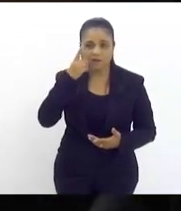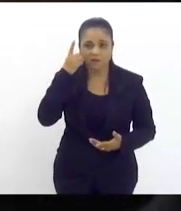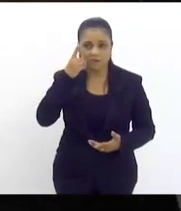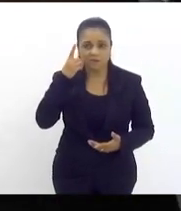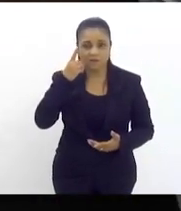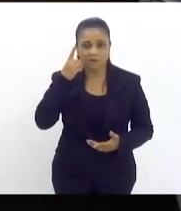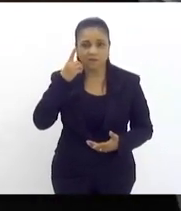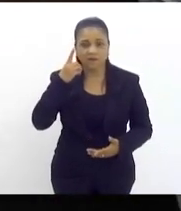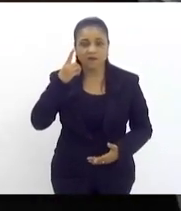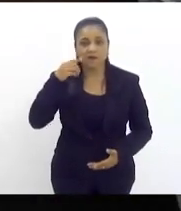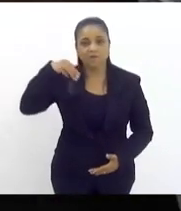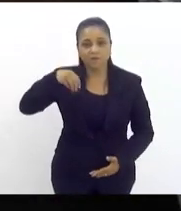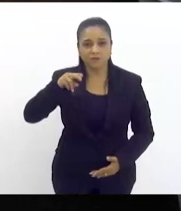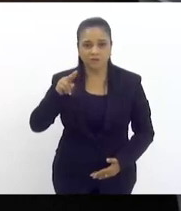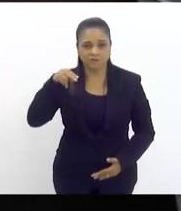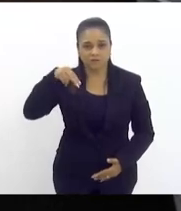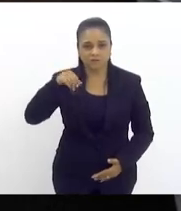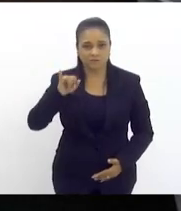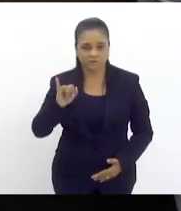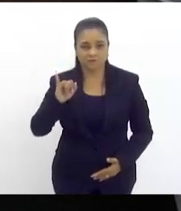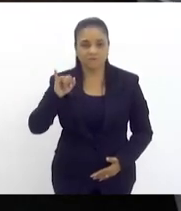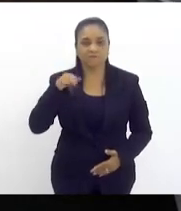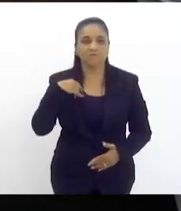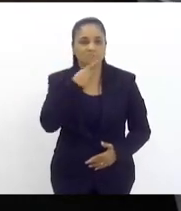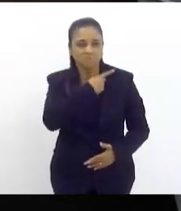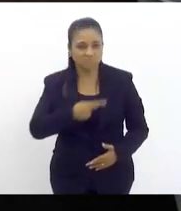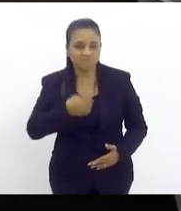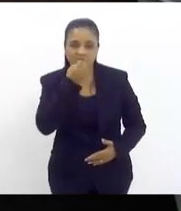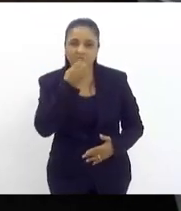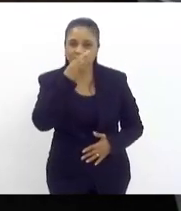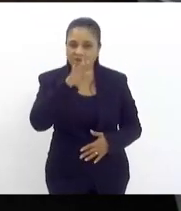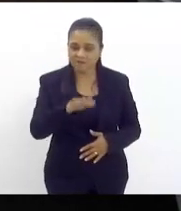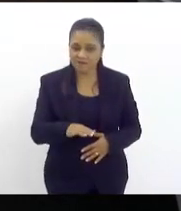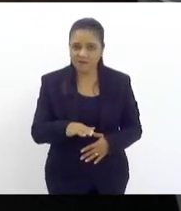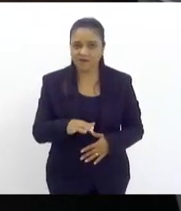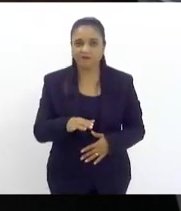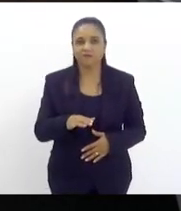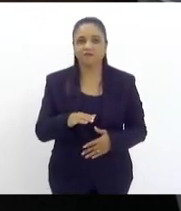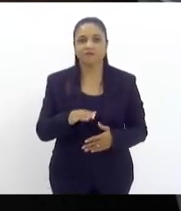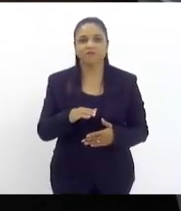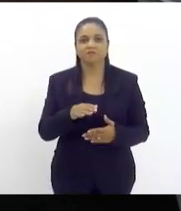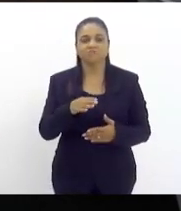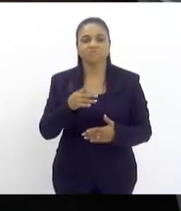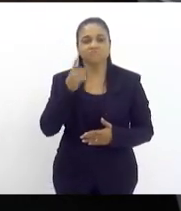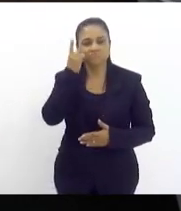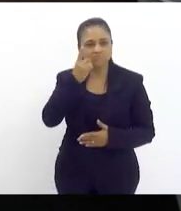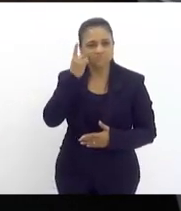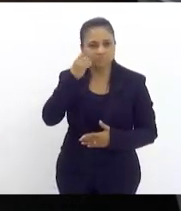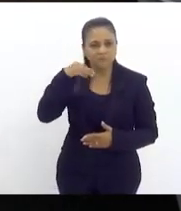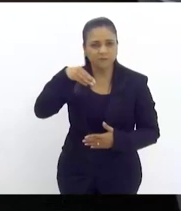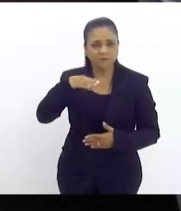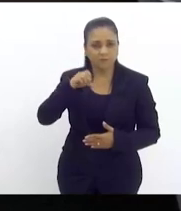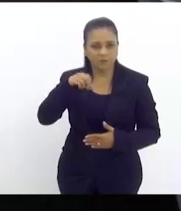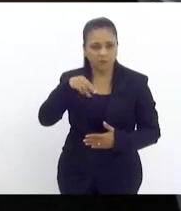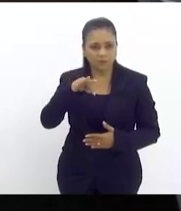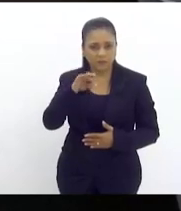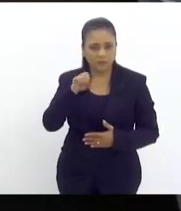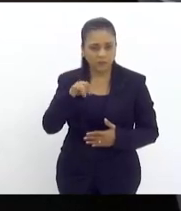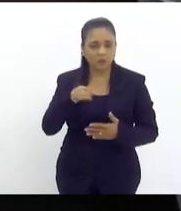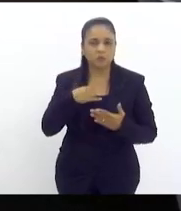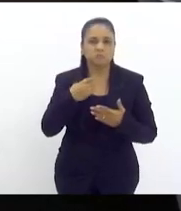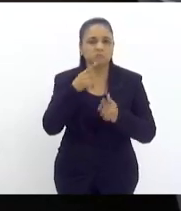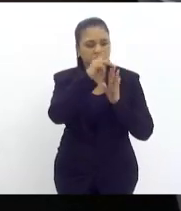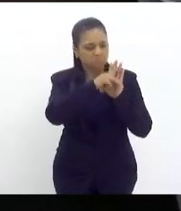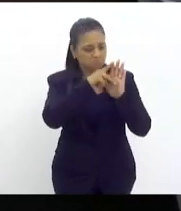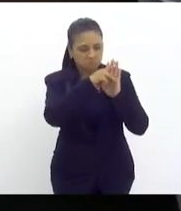tarde, presidente. Deputada Dani Monteiro, um excelente projeto, muito democrático.